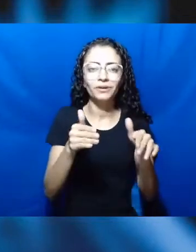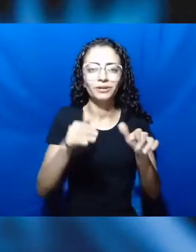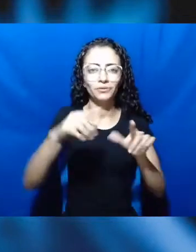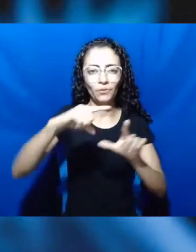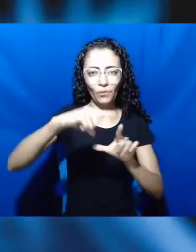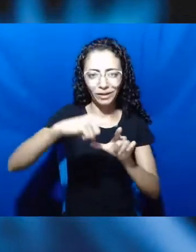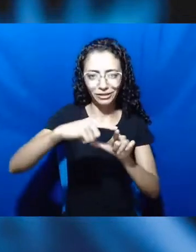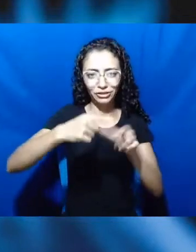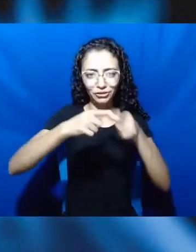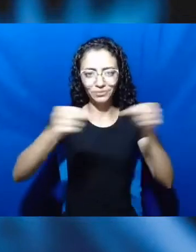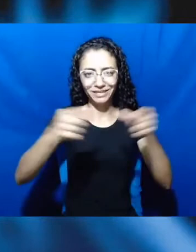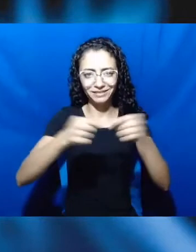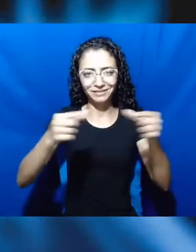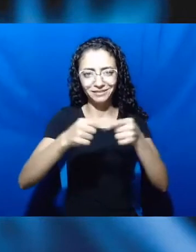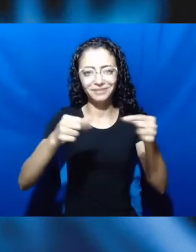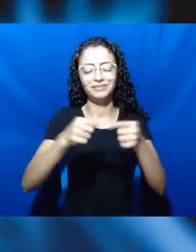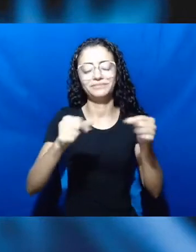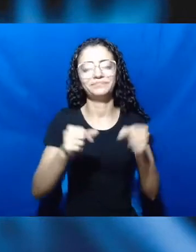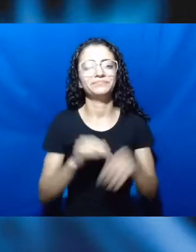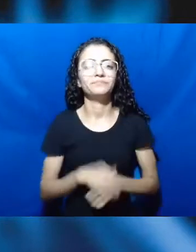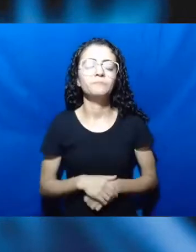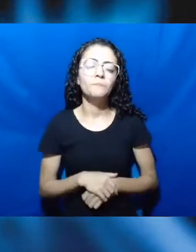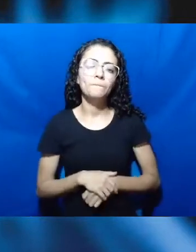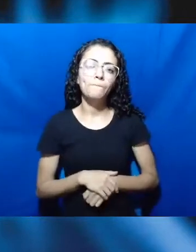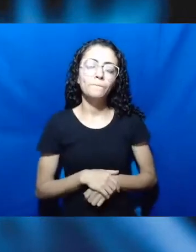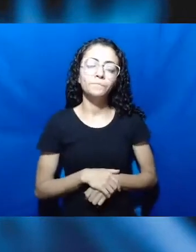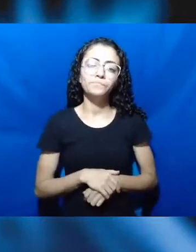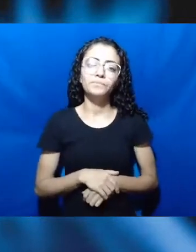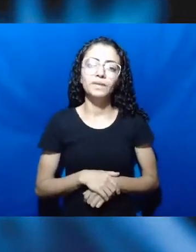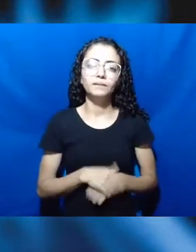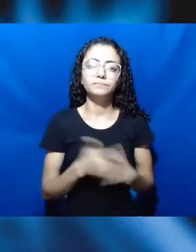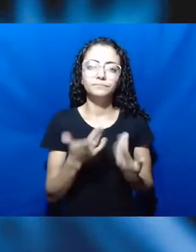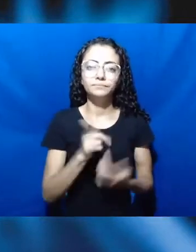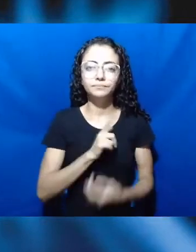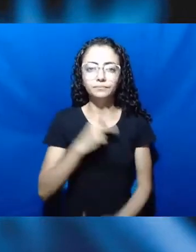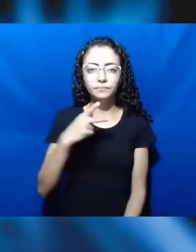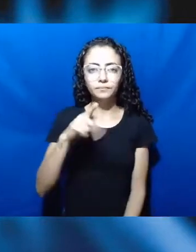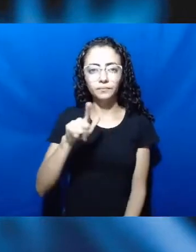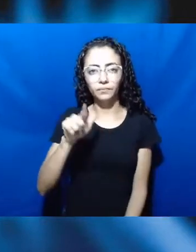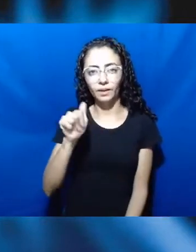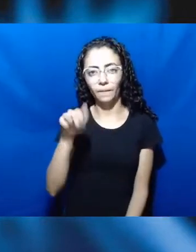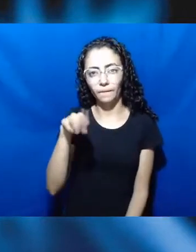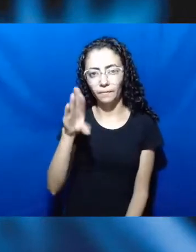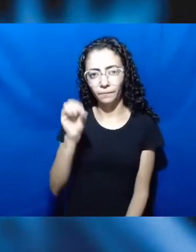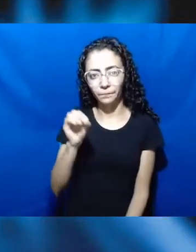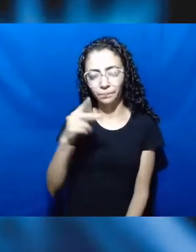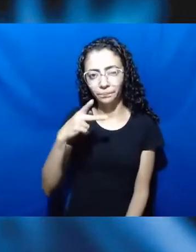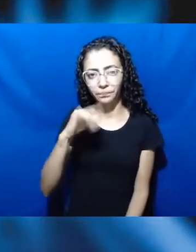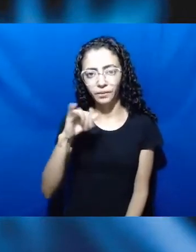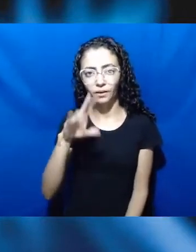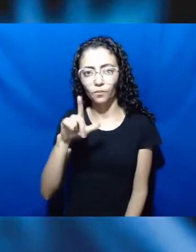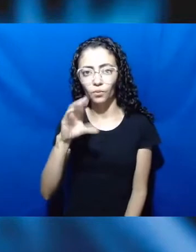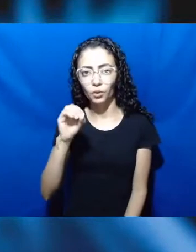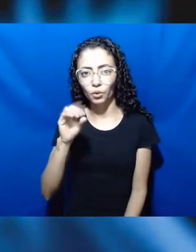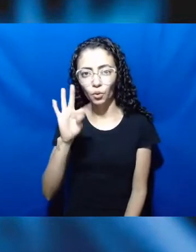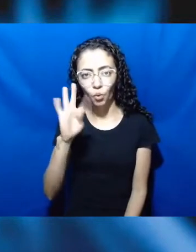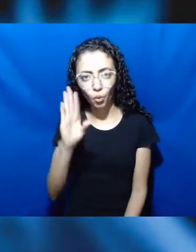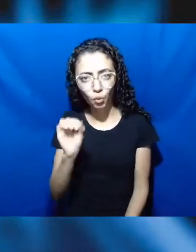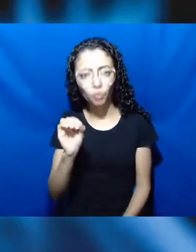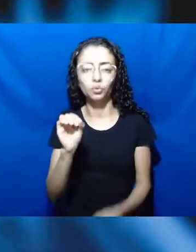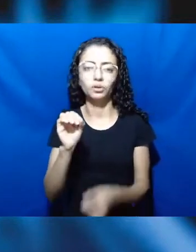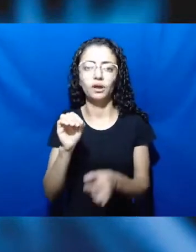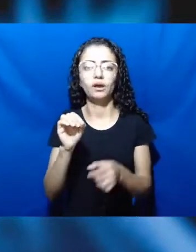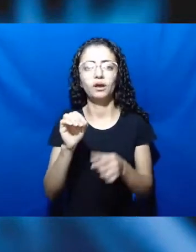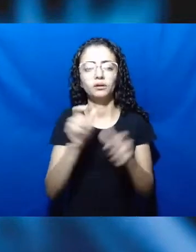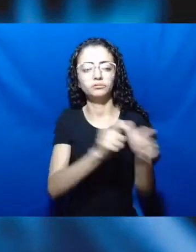extrapola um pouco o plano piloto e vai para pontos cardeais, assim,